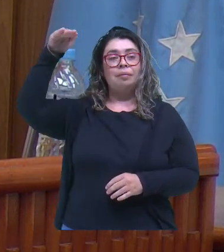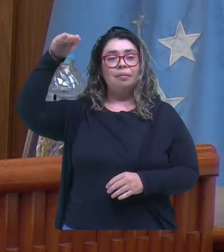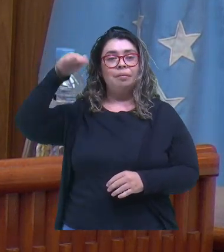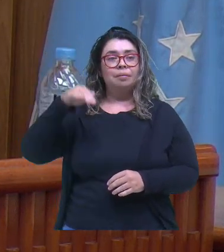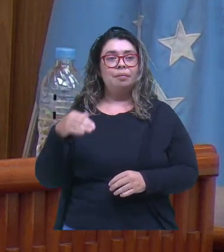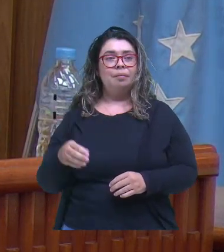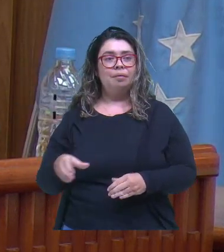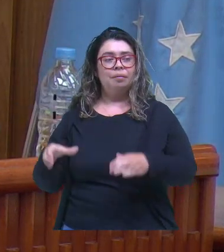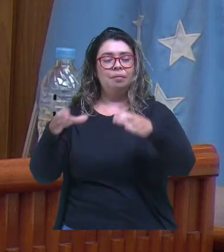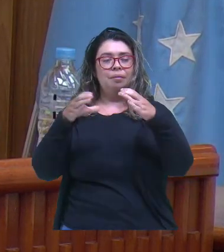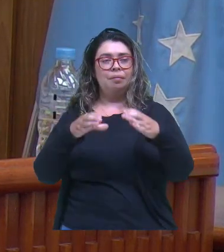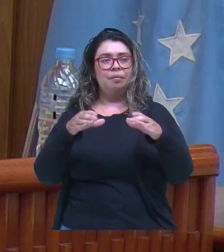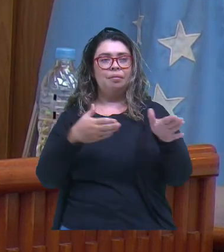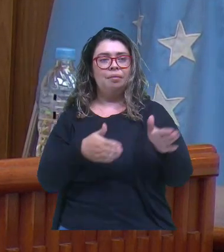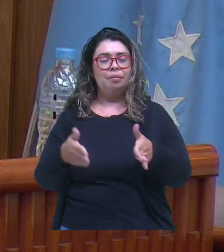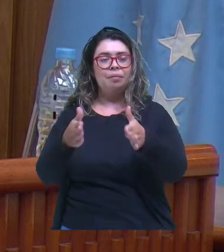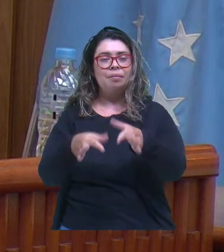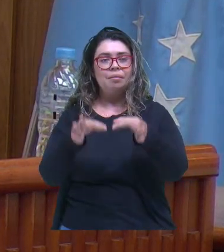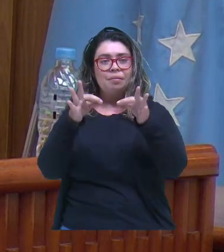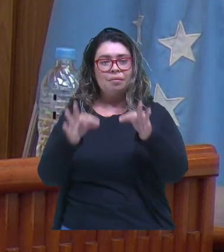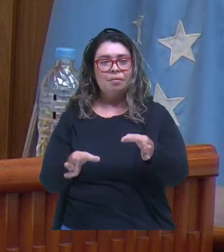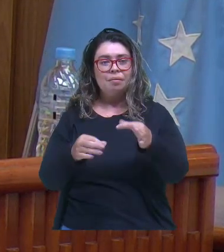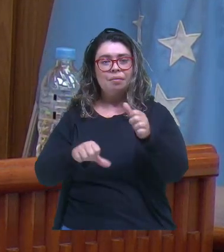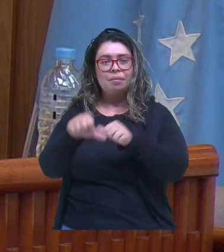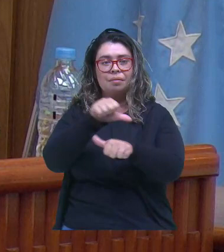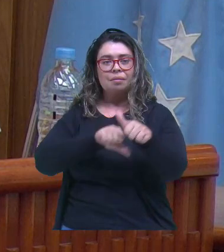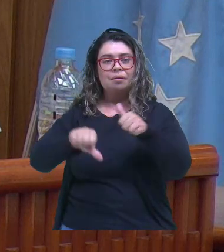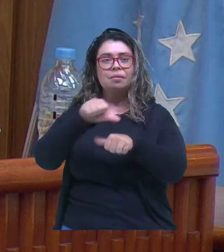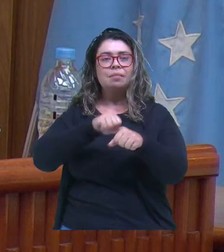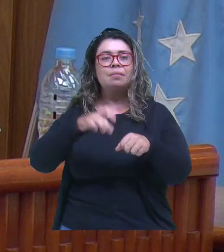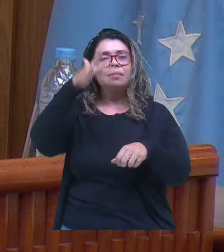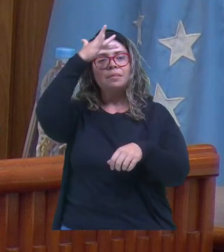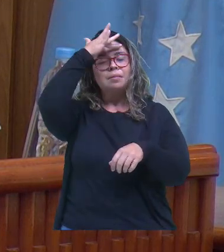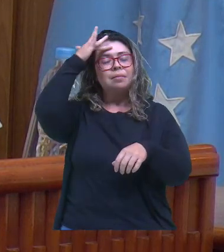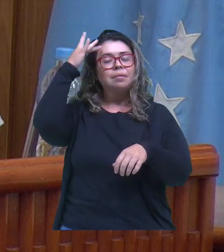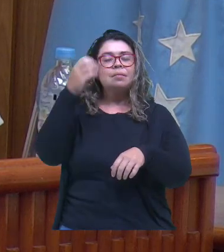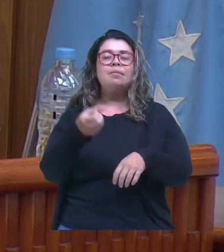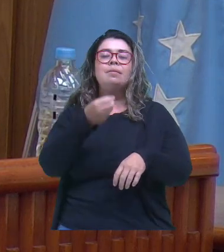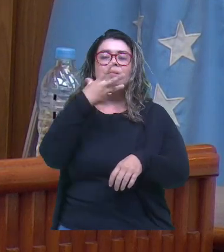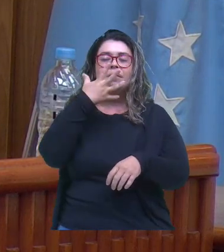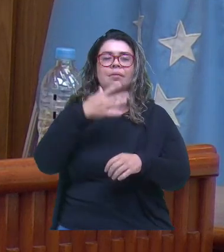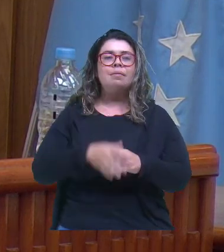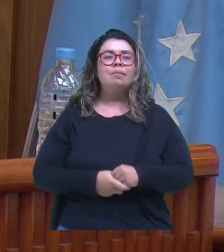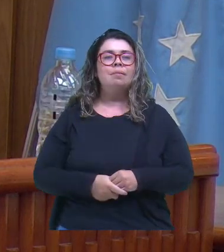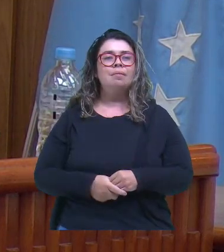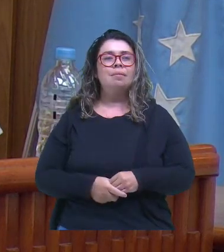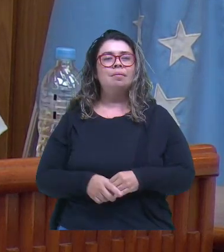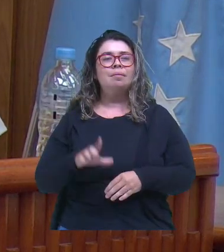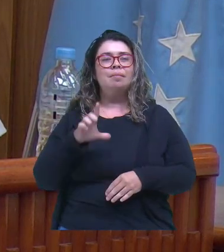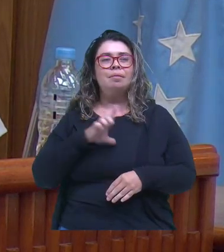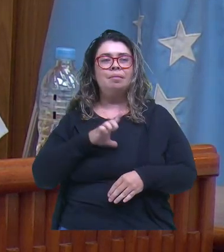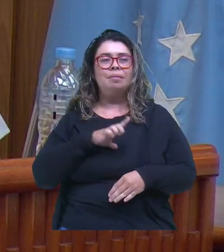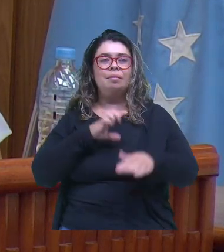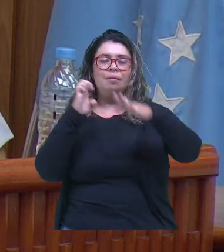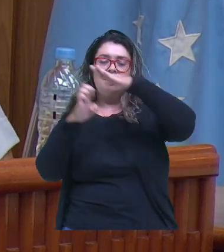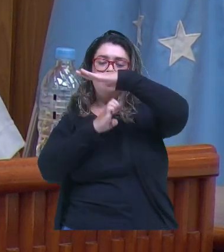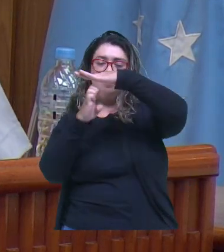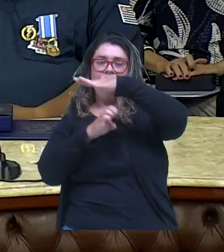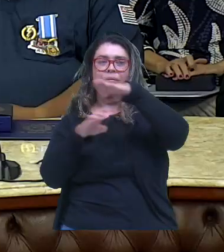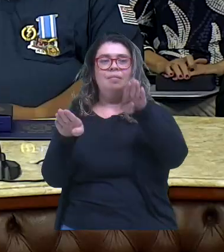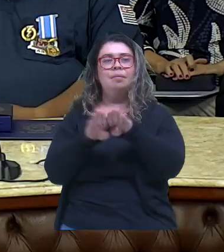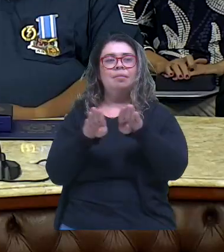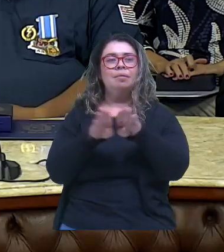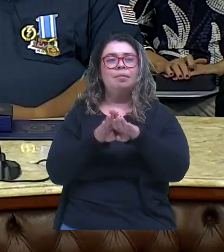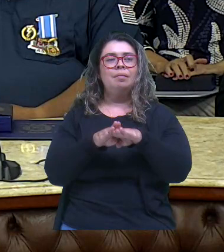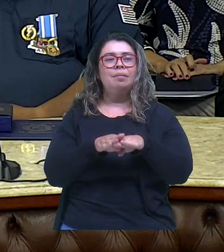colocando no caminho correto para se tornarem pessoas do bem. E temos empresários também aqui. O tio Toninho